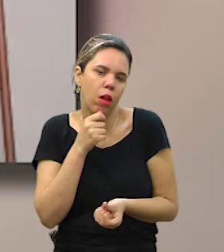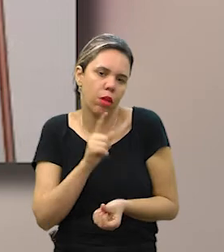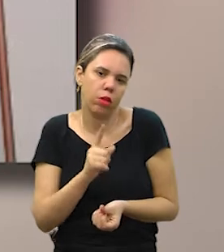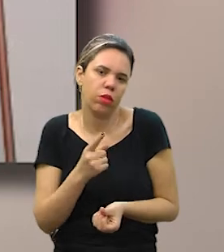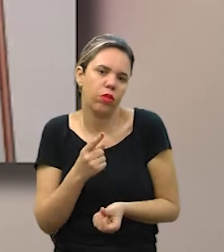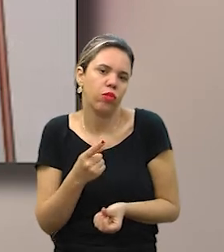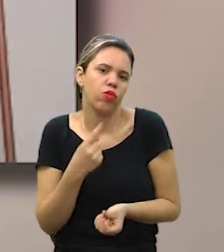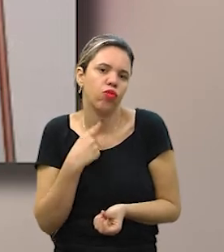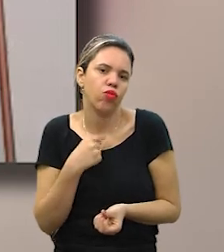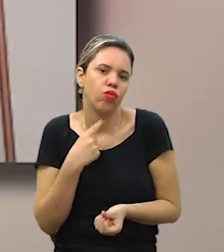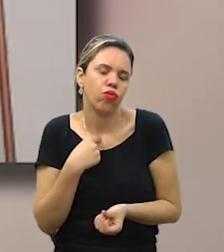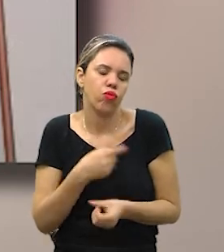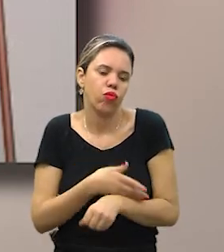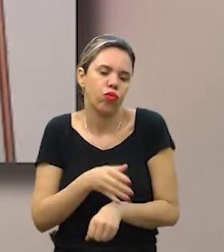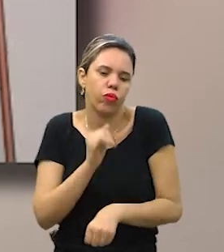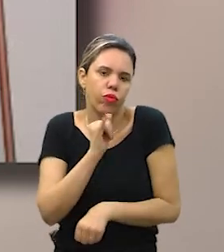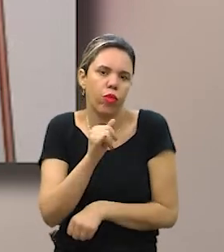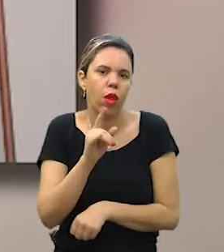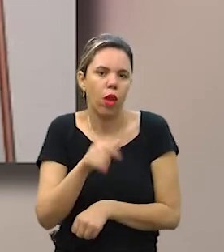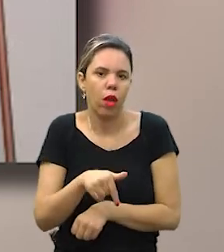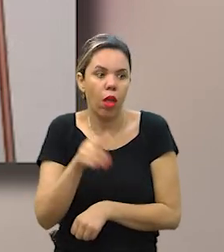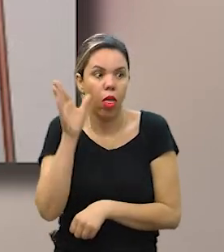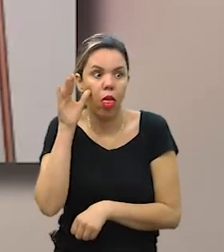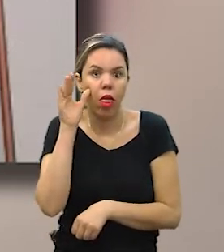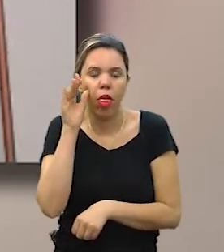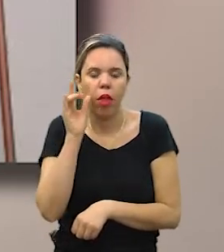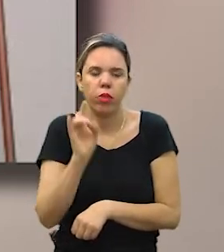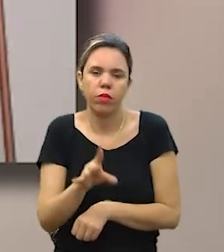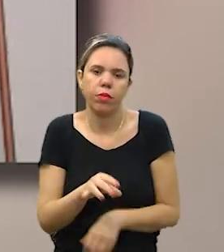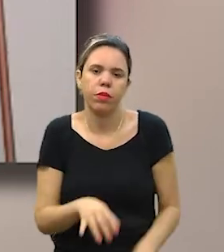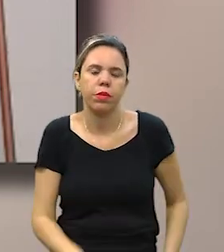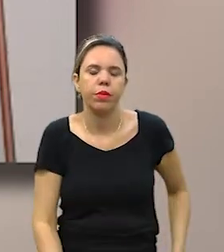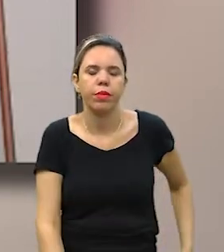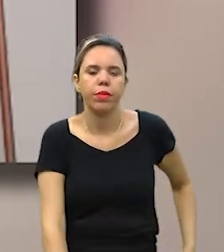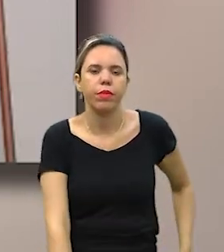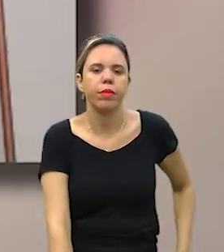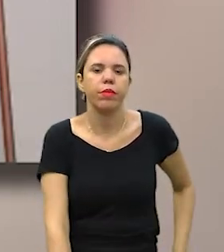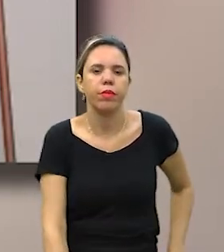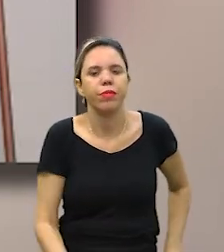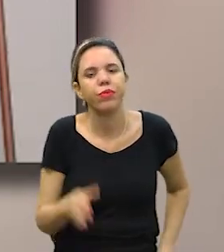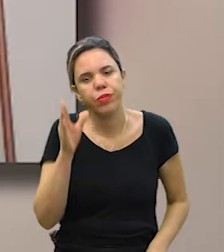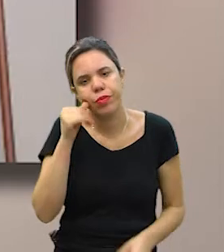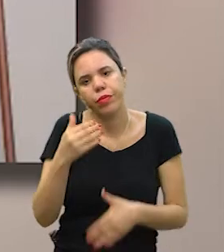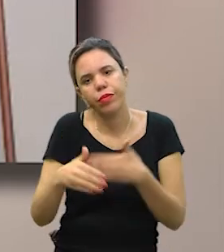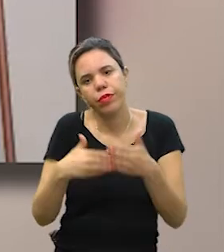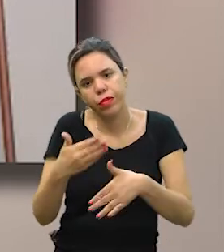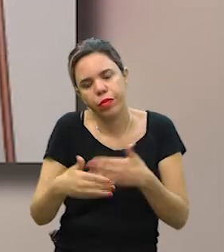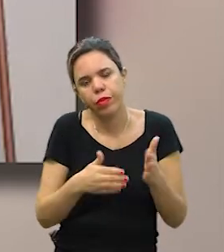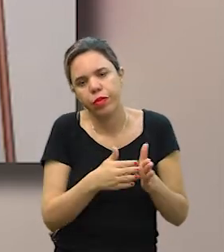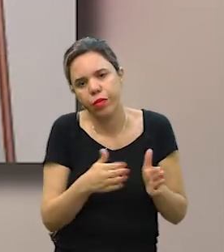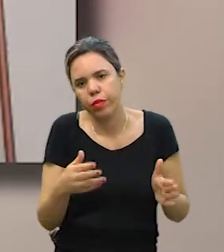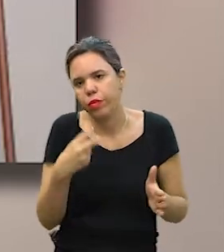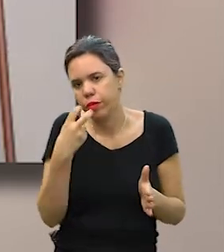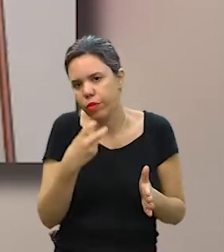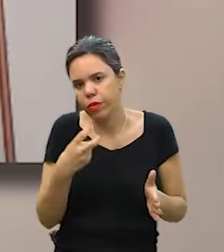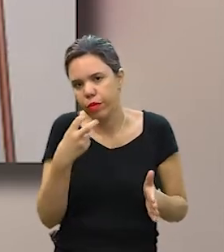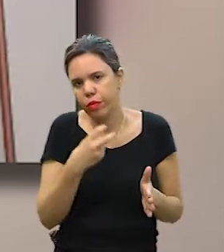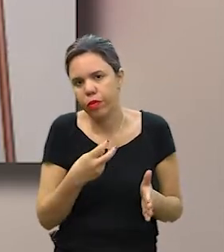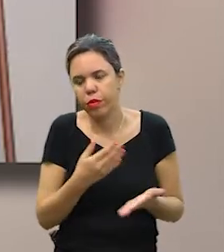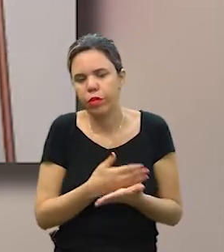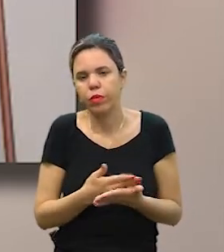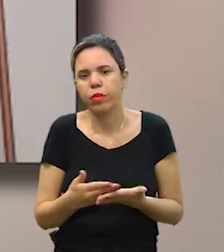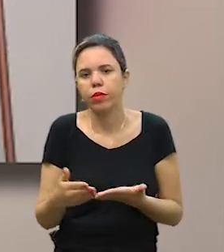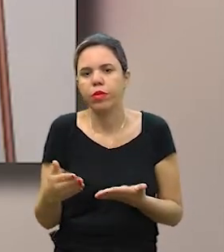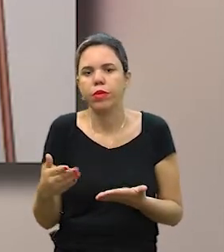isso não é vontade. Eu costumo dizer que é curiosidade. Então, esse bebê ele está passando pela fase oral,